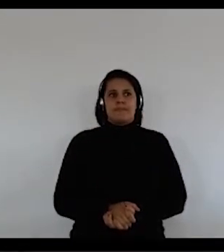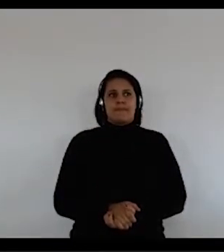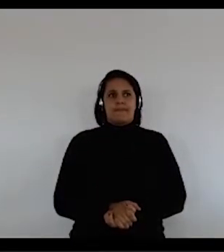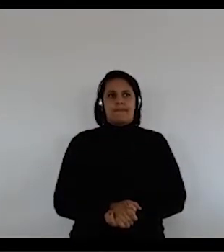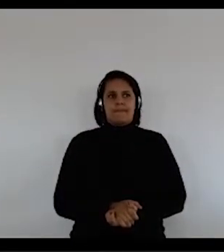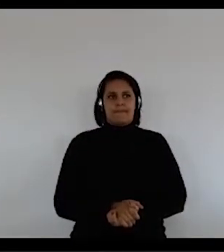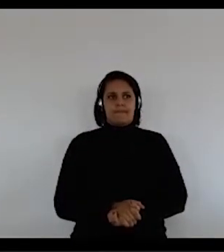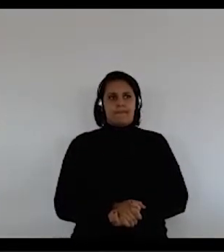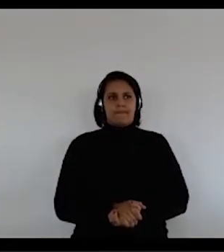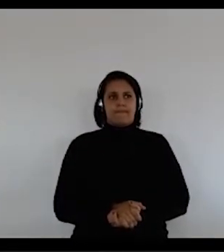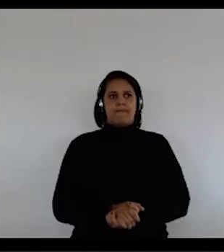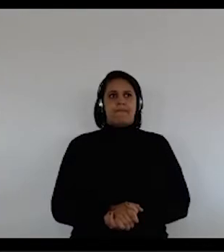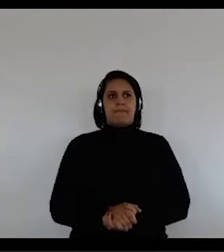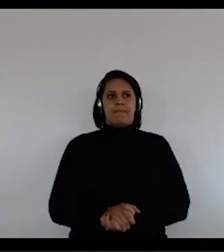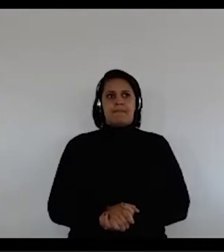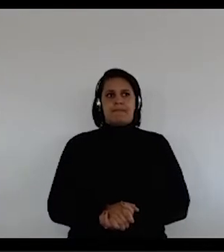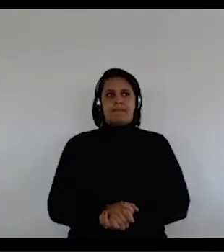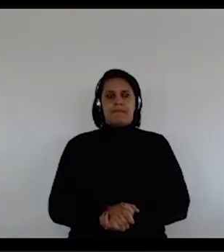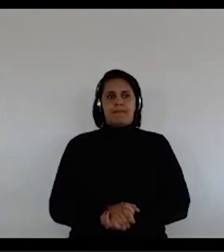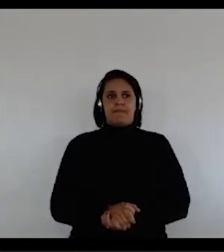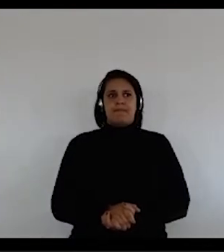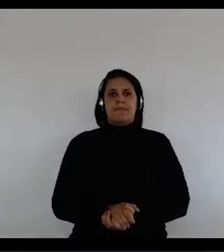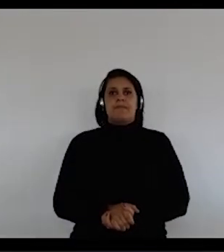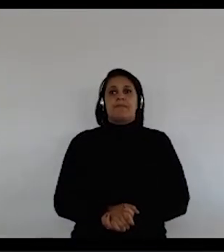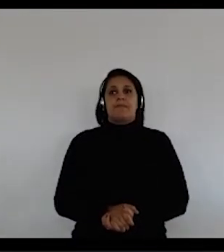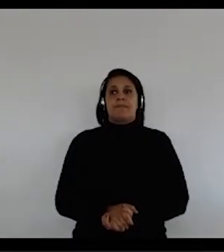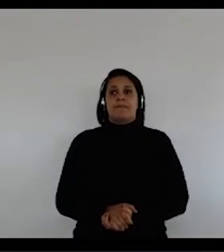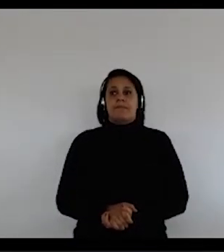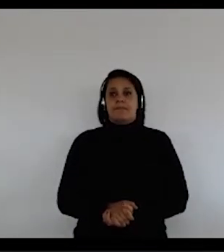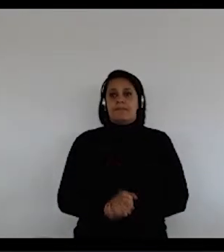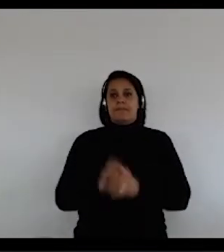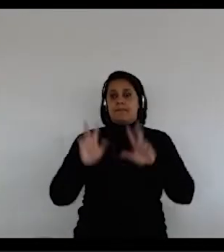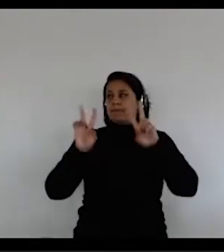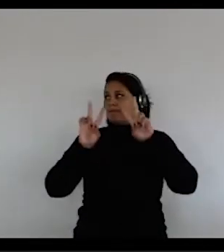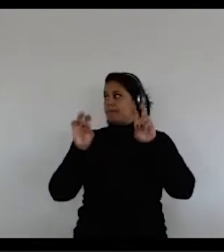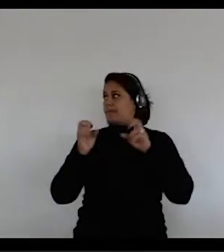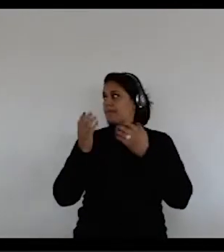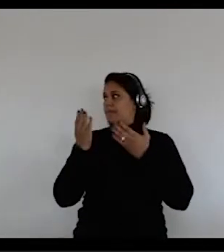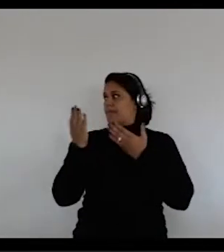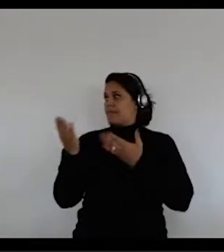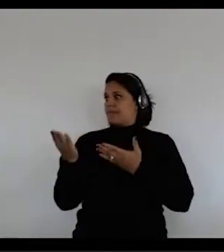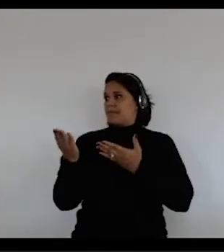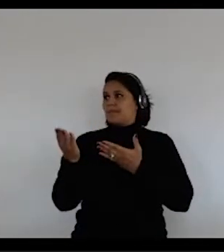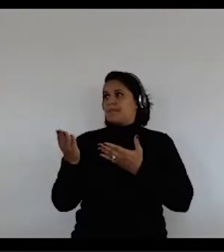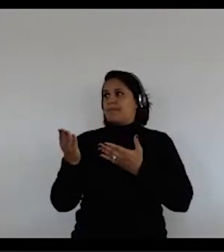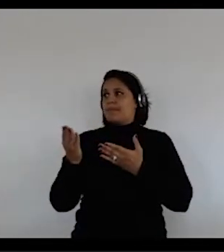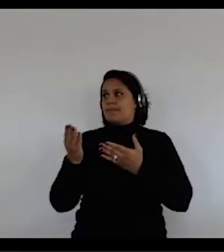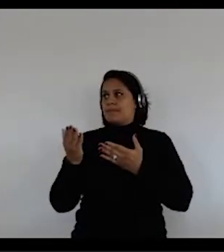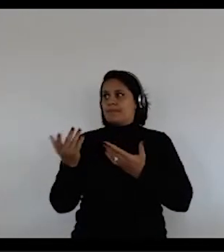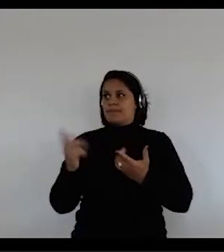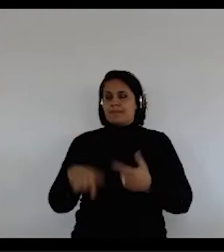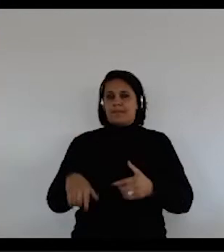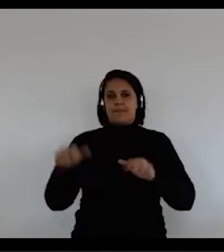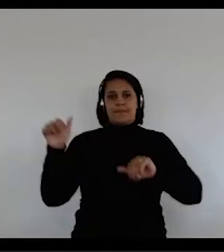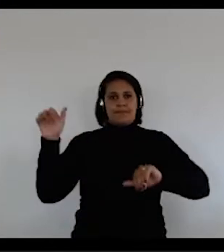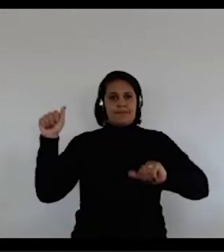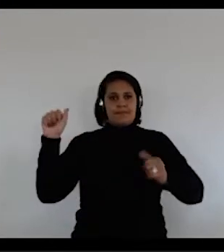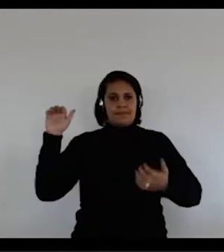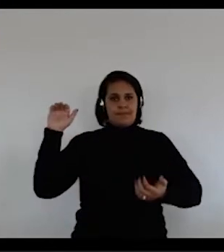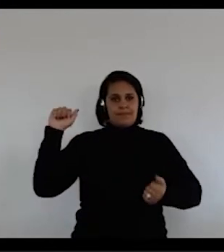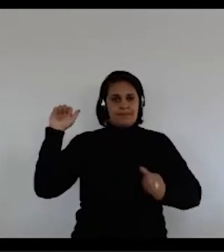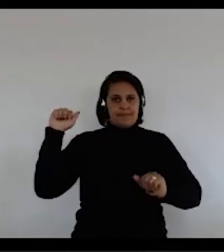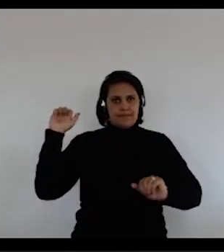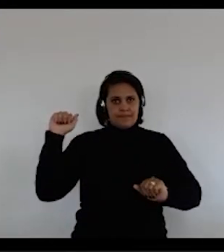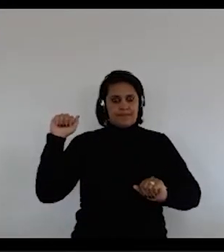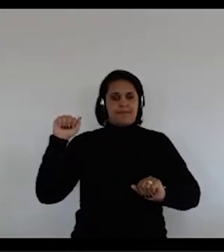Do ponto de vista de Espanha, o 14 de março foi decretado